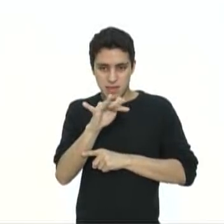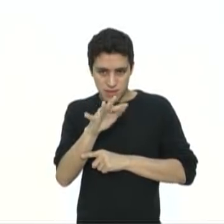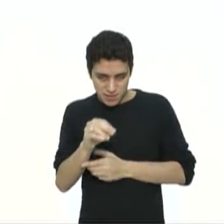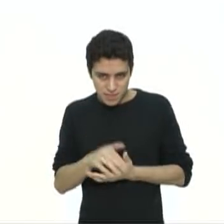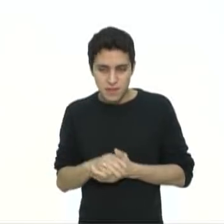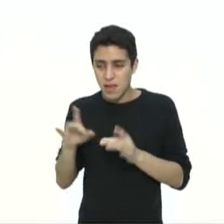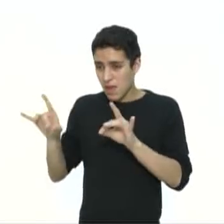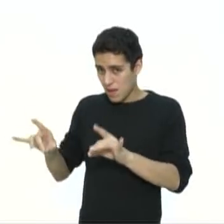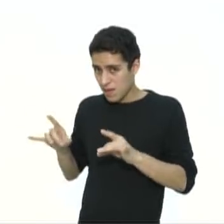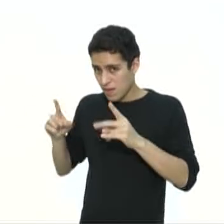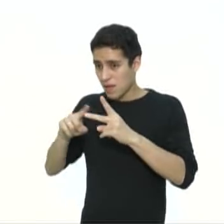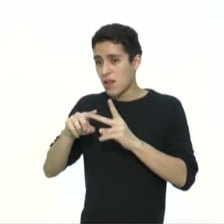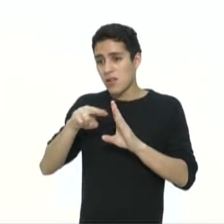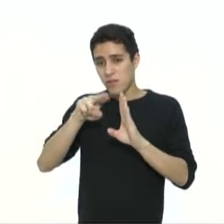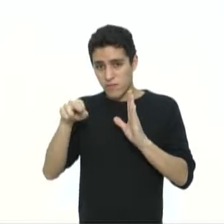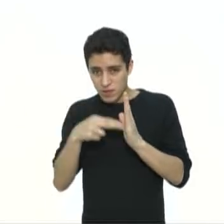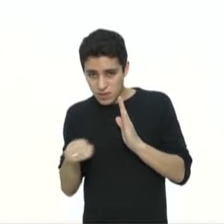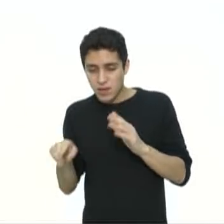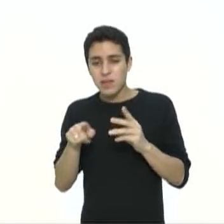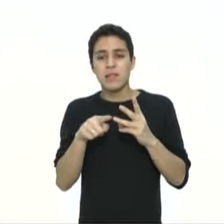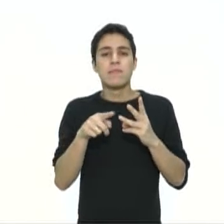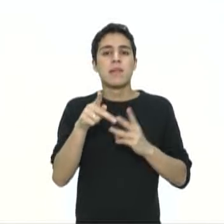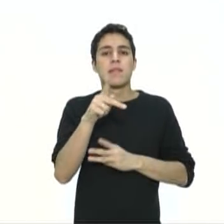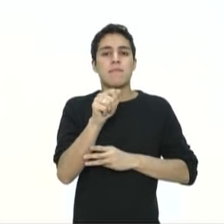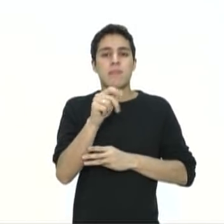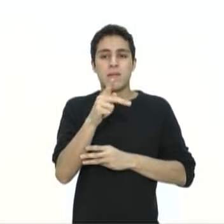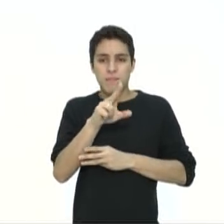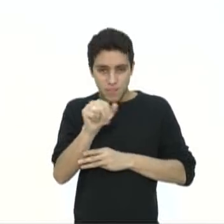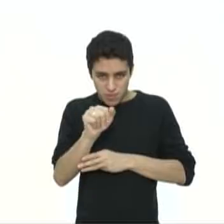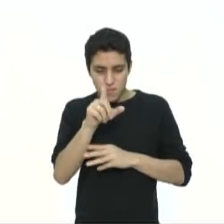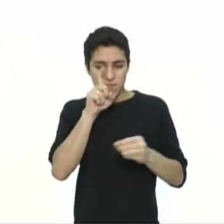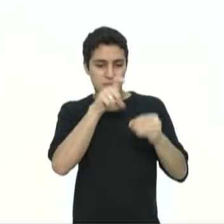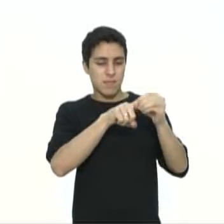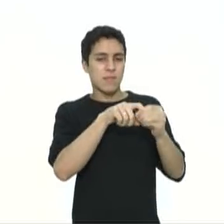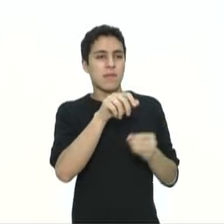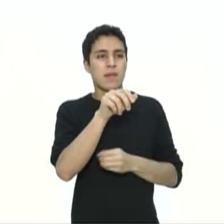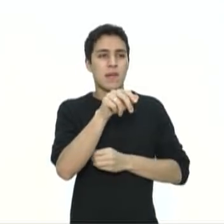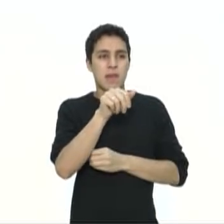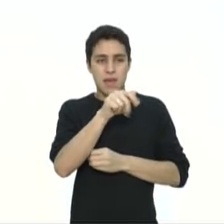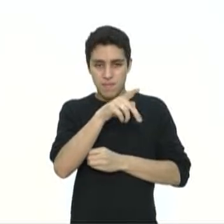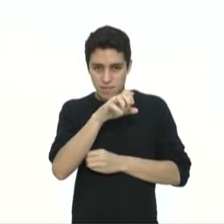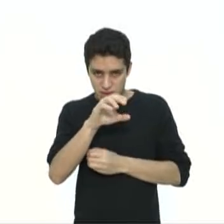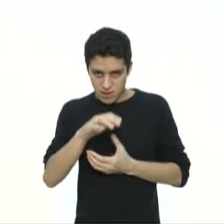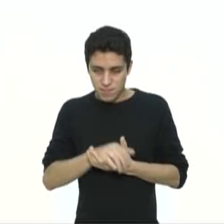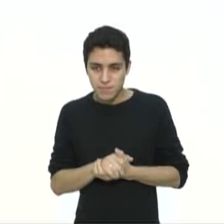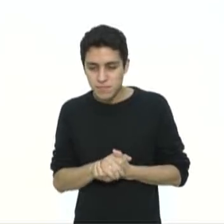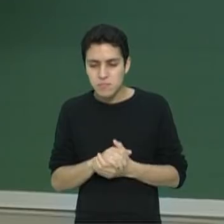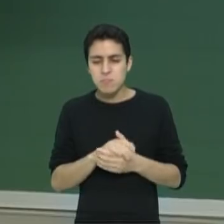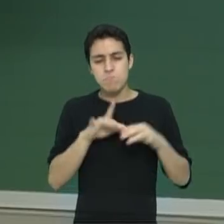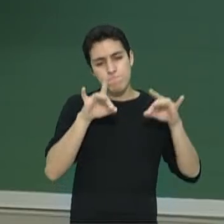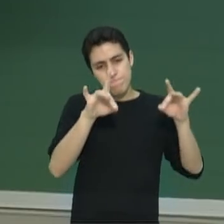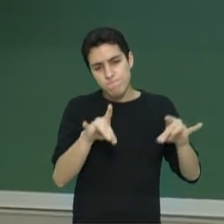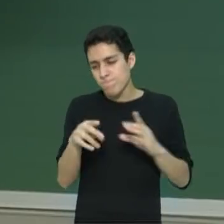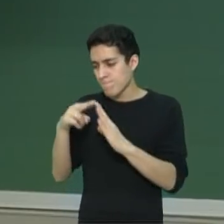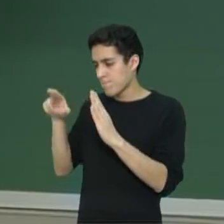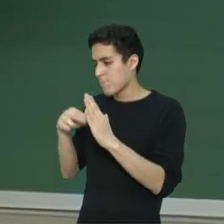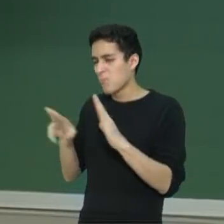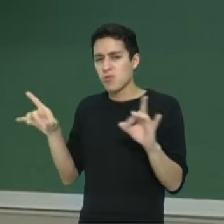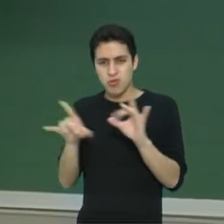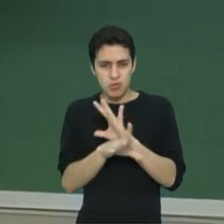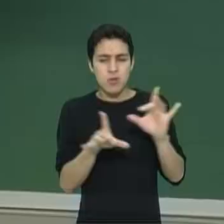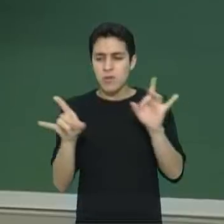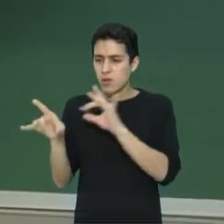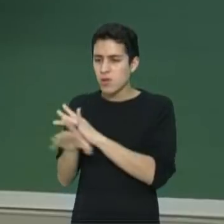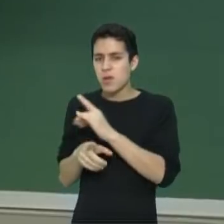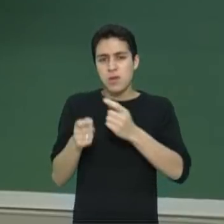Nova Zelândia e Papua Nova Guiné fazem parte da APEC. A Nova Zelândia e a Austrália já com uma industrialização bem consolidada,